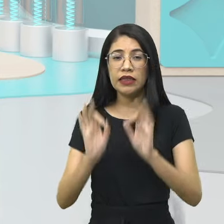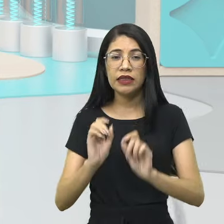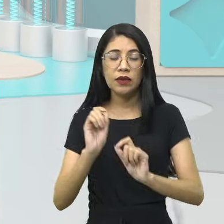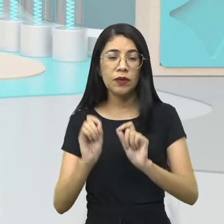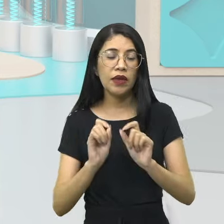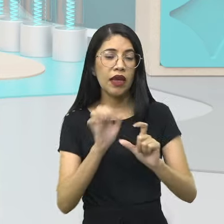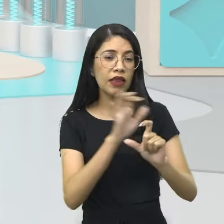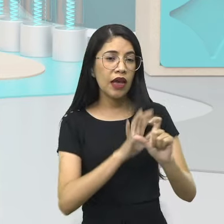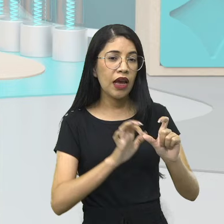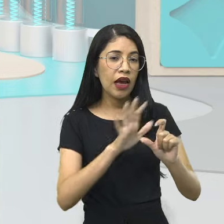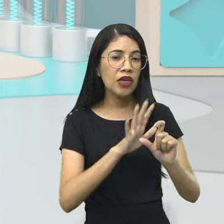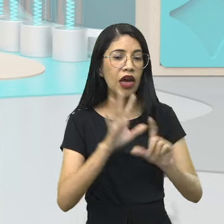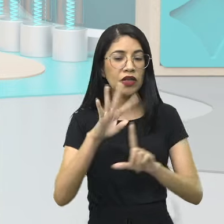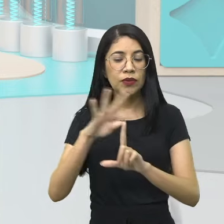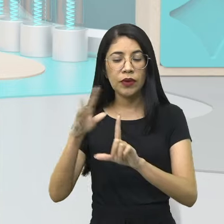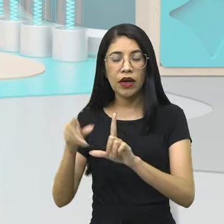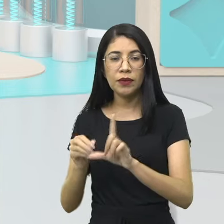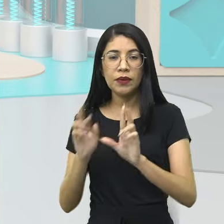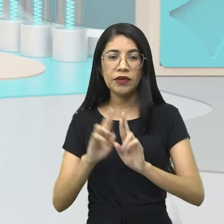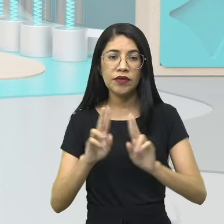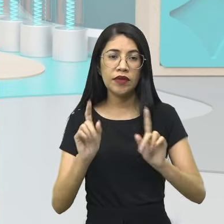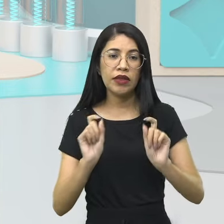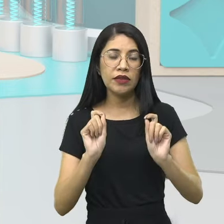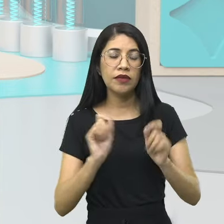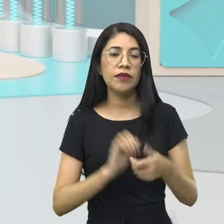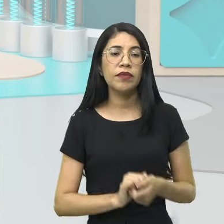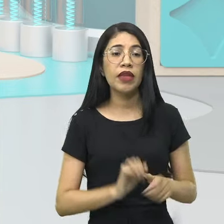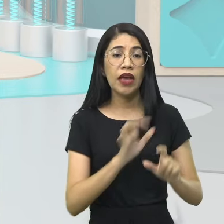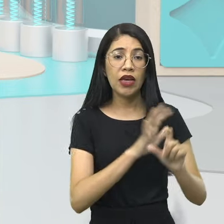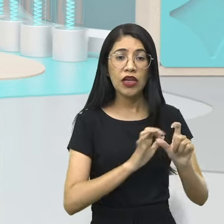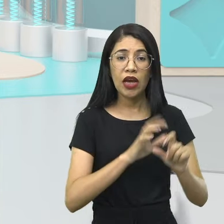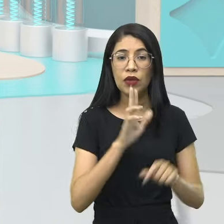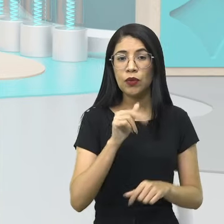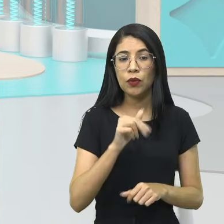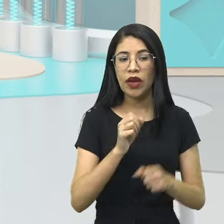se deparar com uma charge, com um cartoon. Ó, a charge nunca é